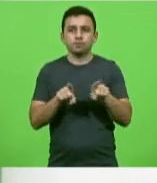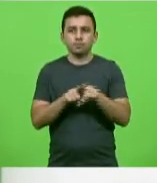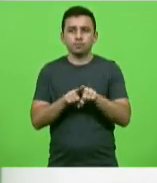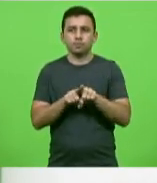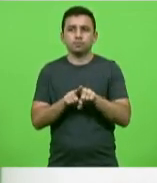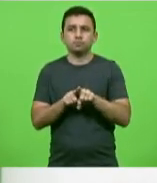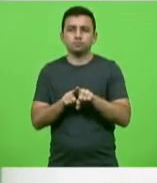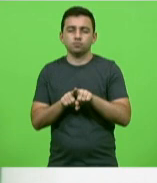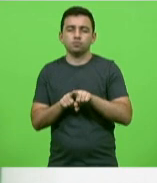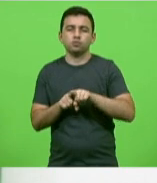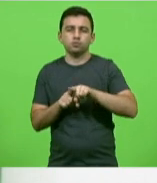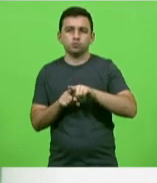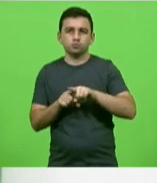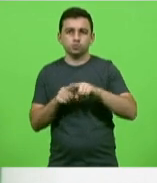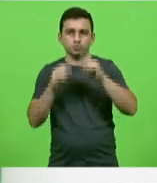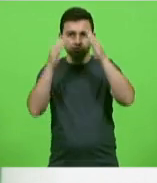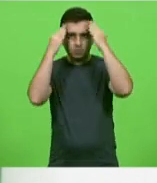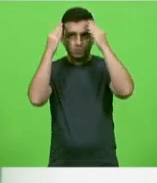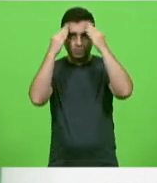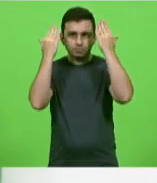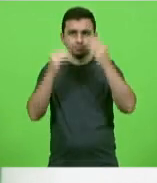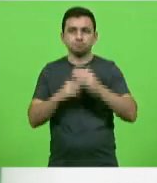excelentíssimo deputado José Milton Schaeffer,